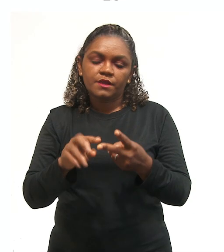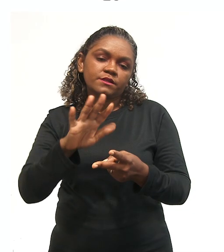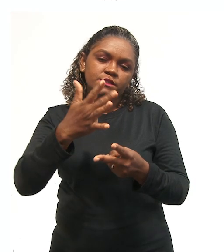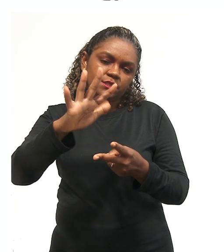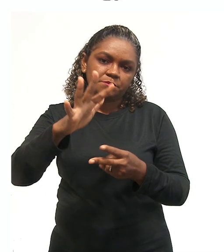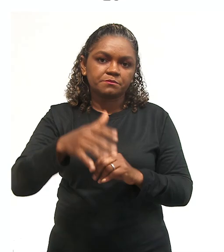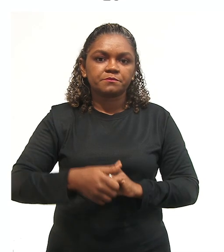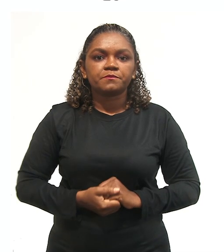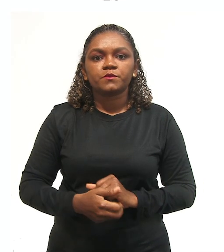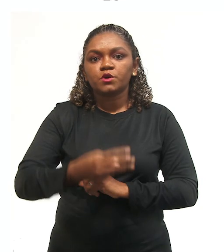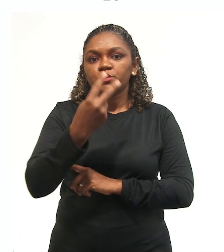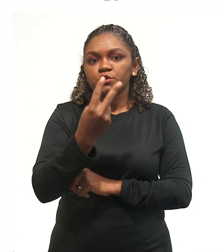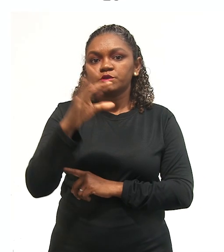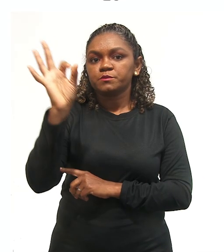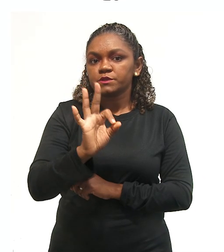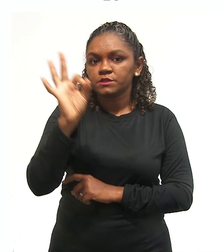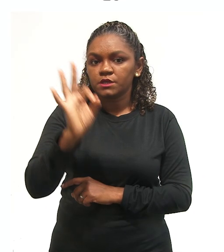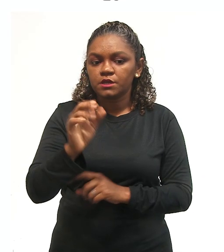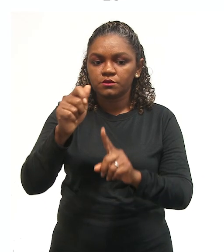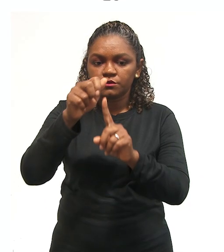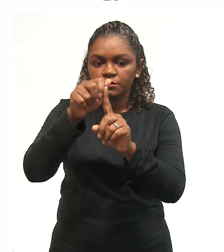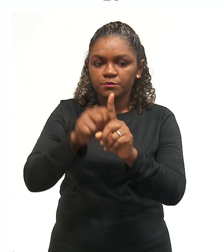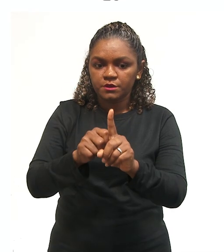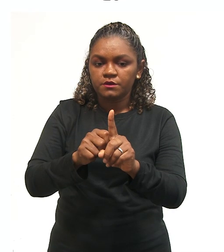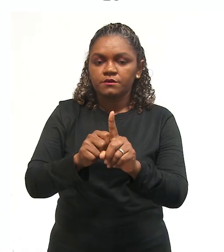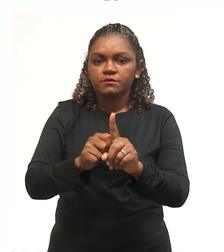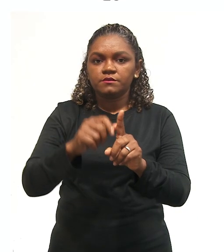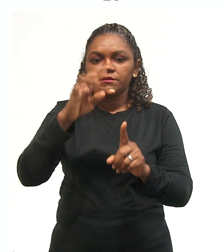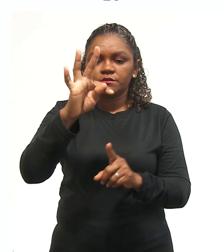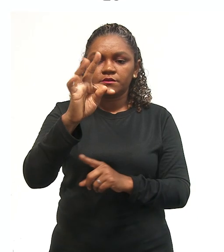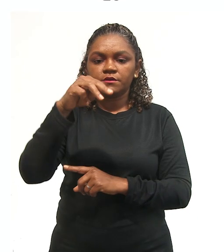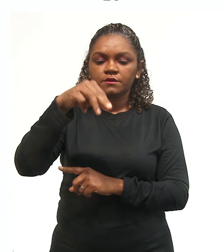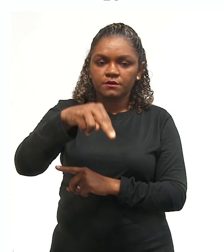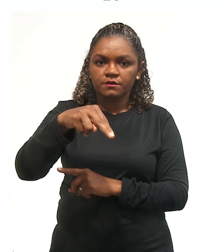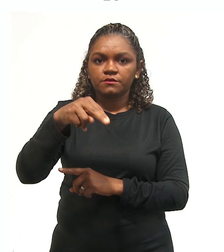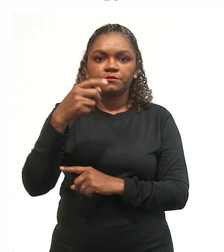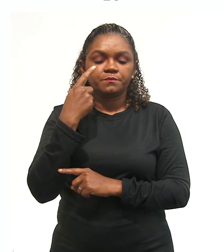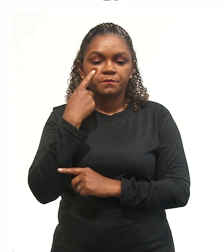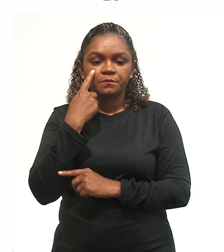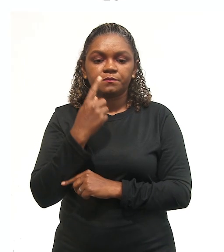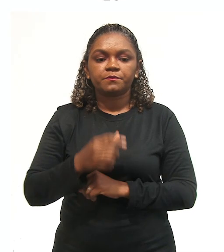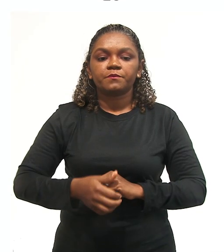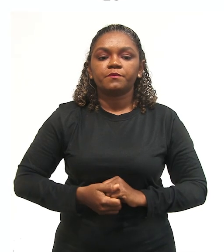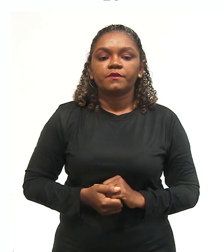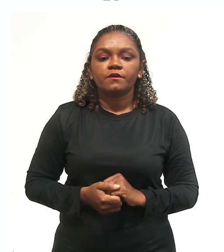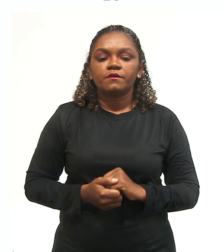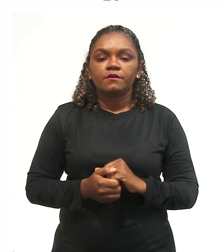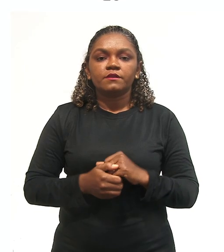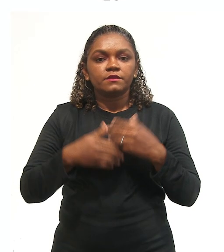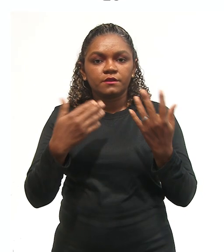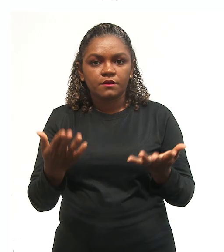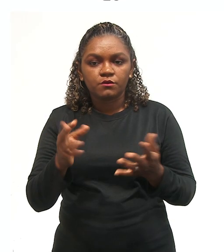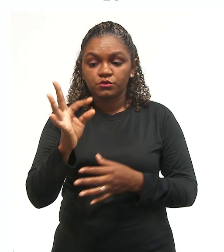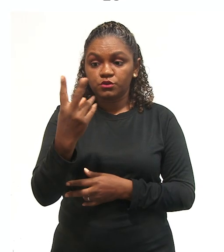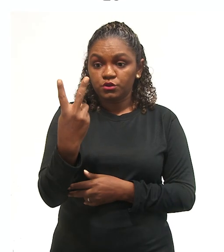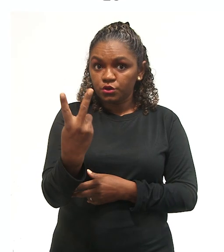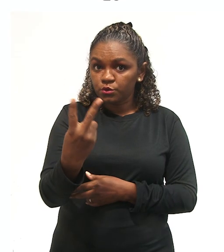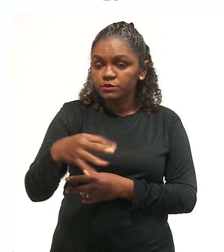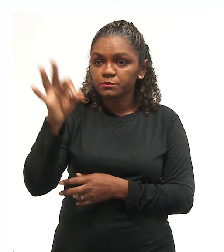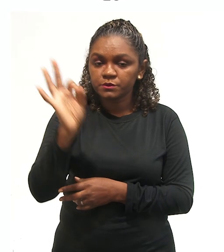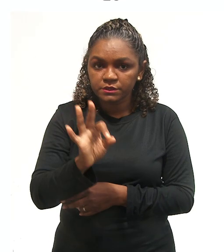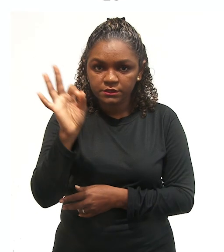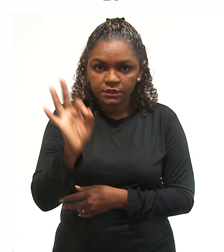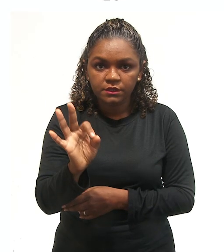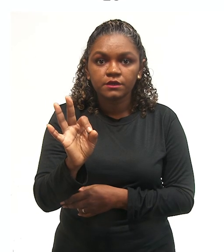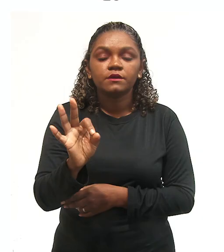de 2% ao mês, né? A taxa nominal, representado pelo TN, como eu mencionei anteriormente. Esses